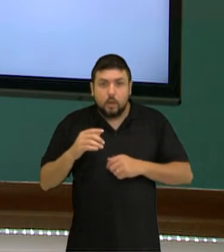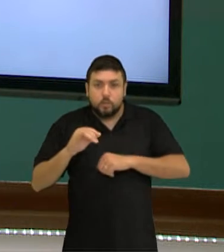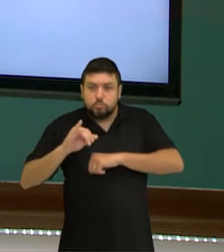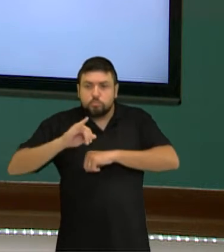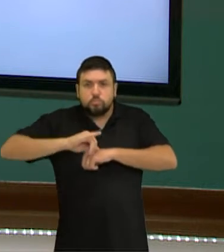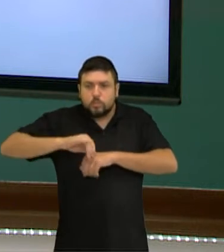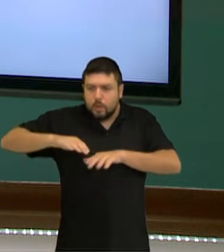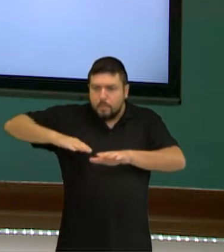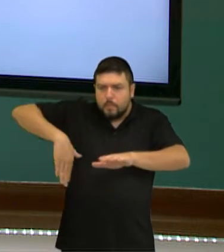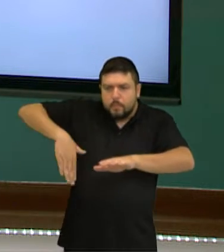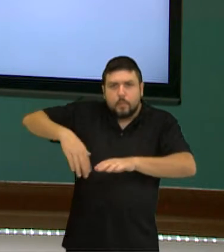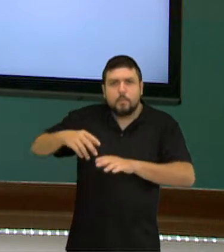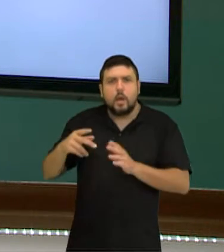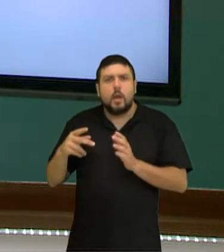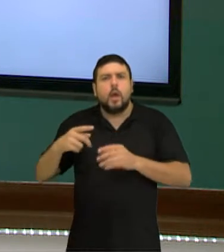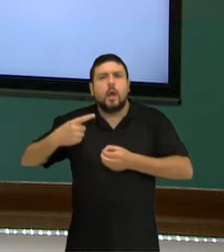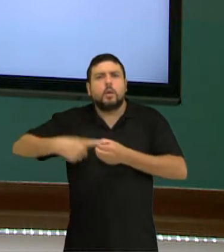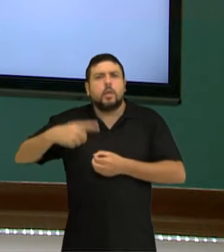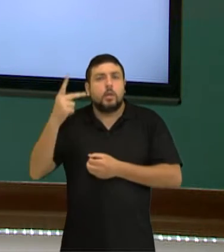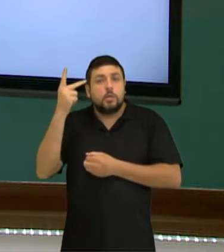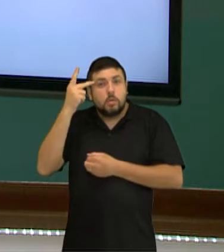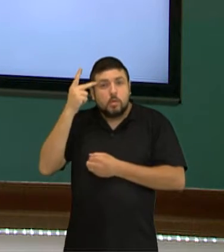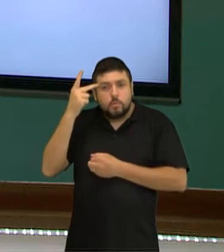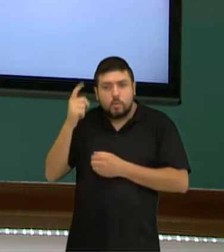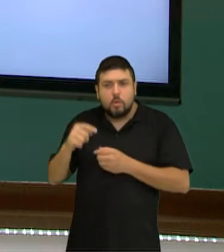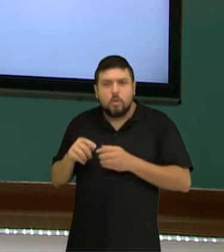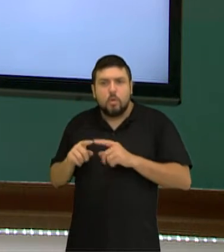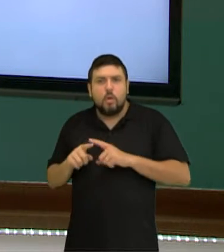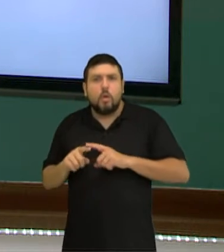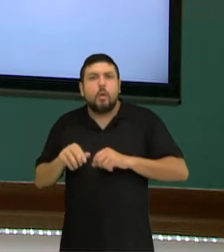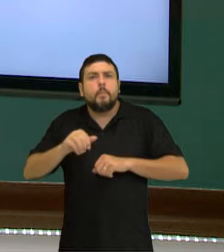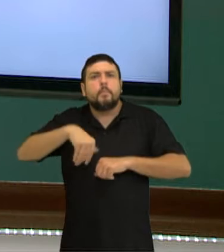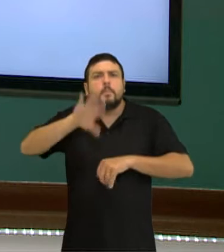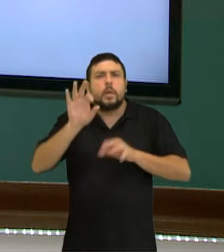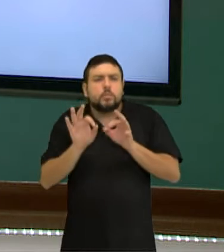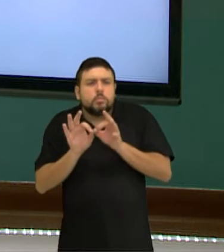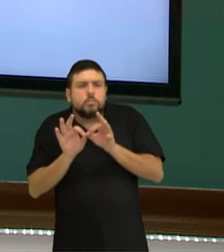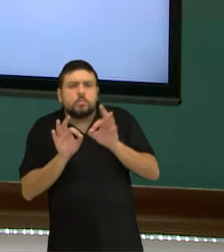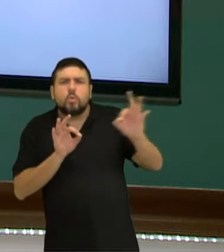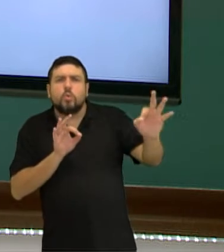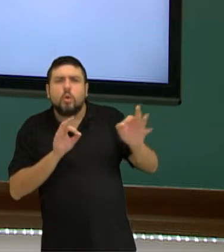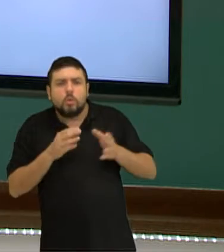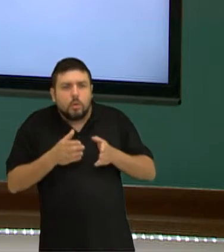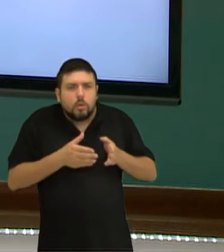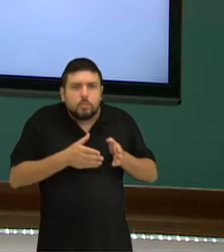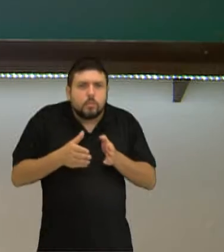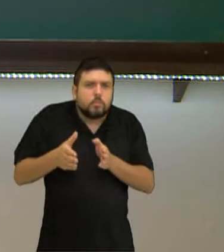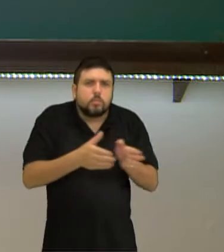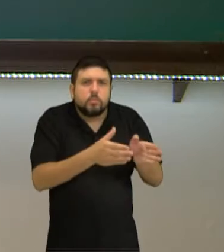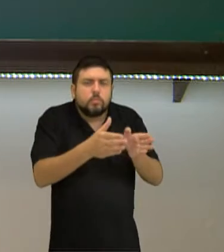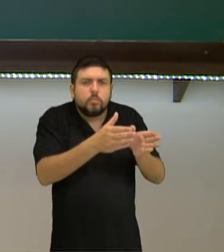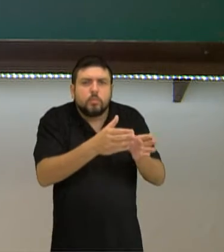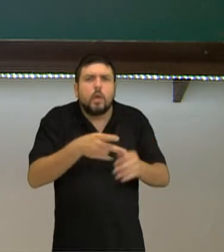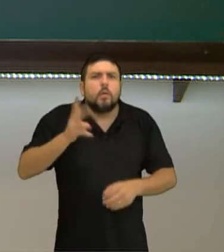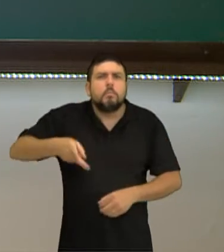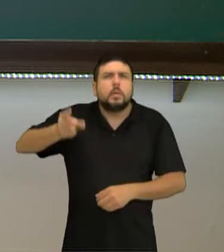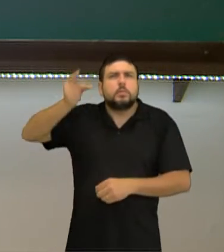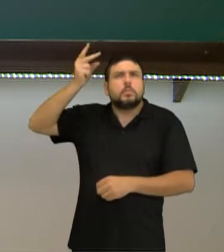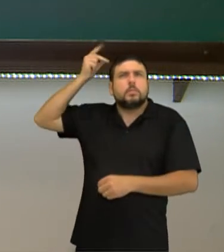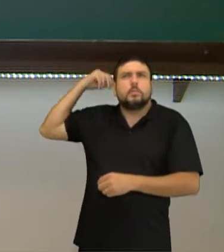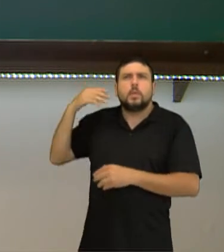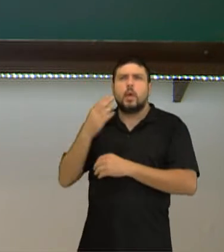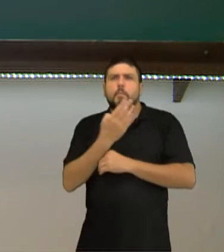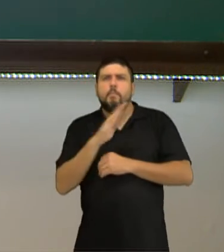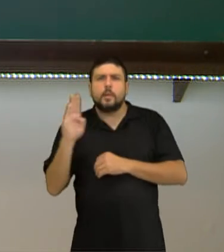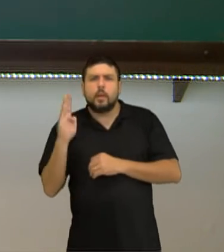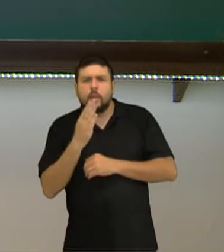caso a cidade de São Paulo, com regiões mais ao interior do Brasil, que é o caminho que esses bandeirantes faziam, de sair ali